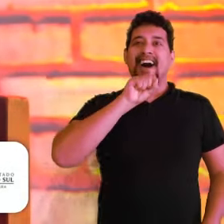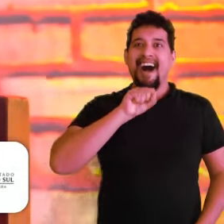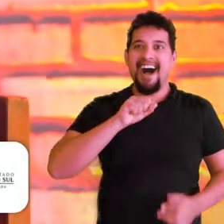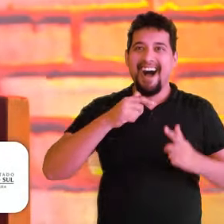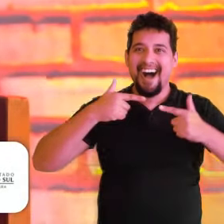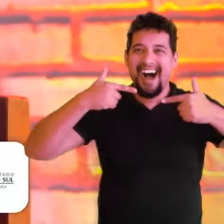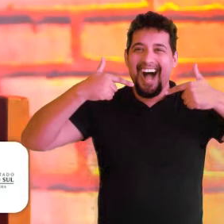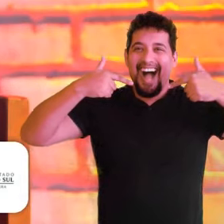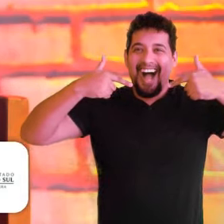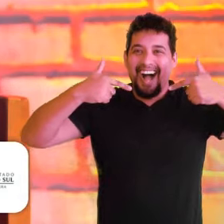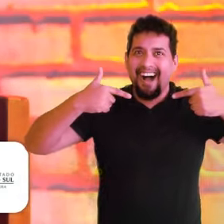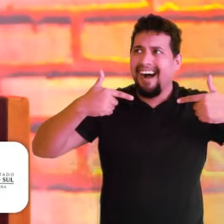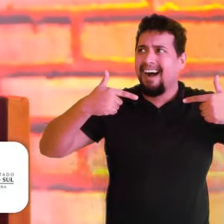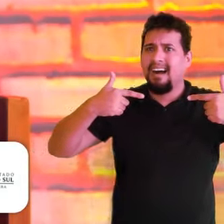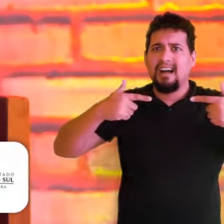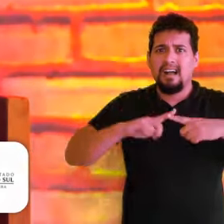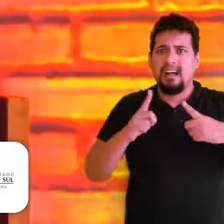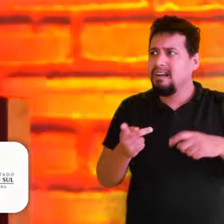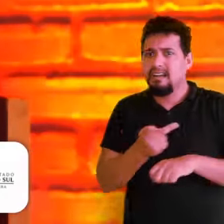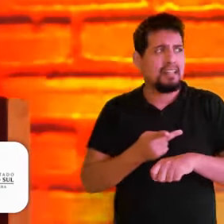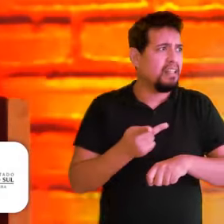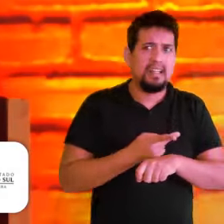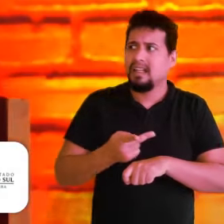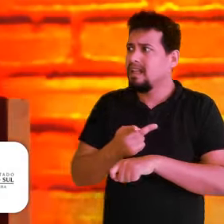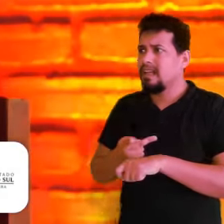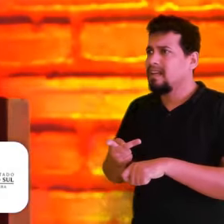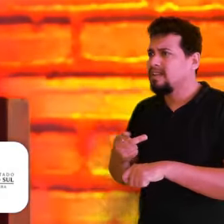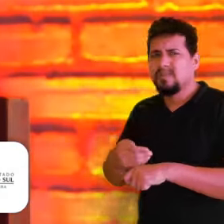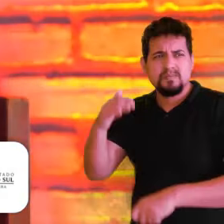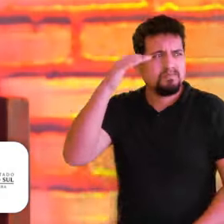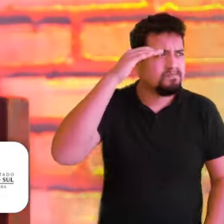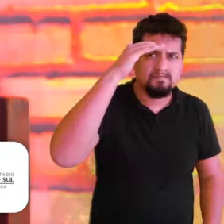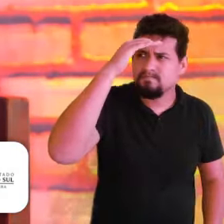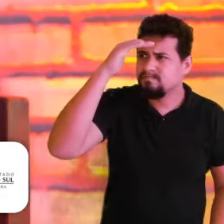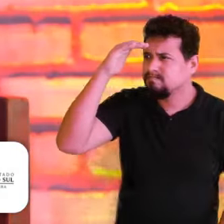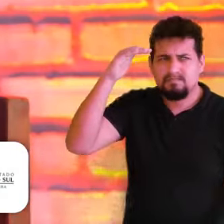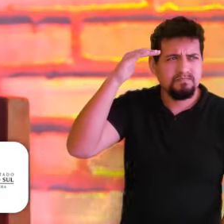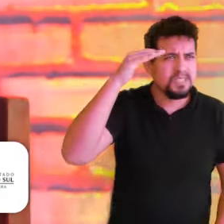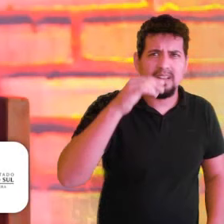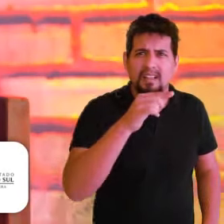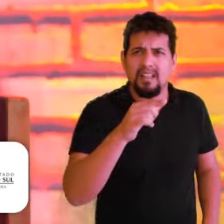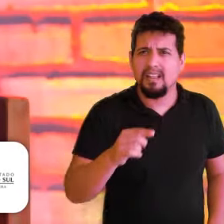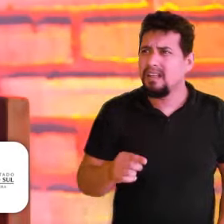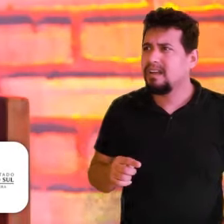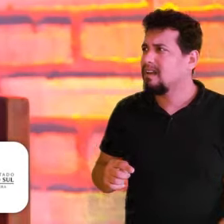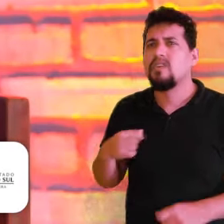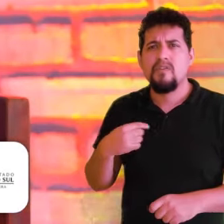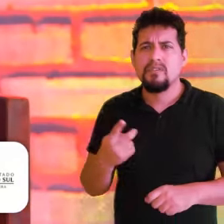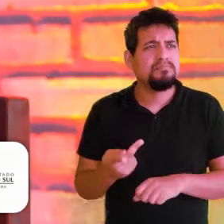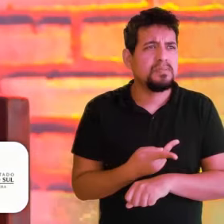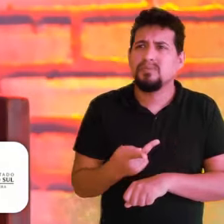faz sorrir. Se eu não achar, saio a te procurar.